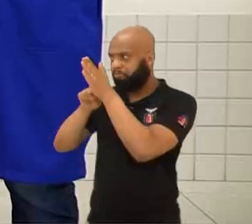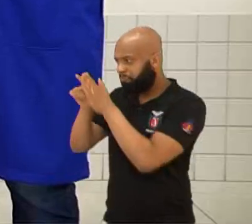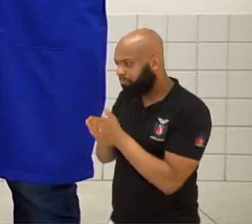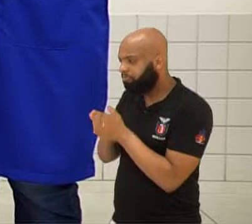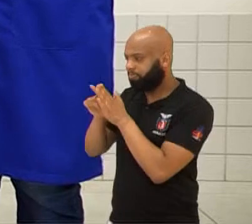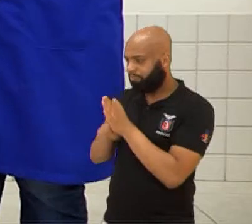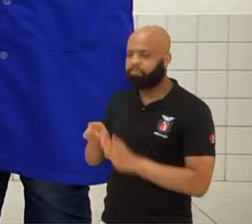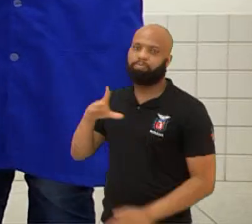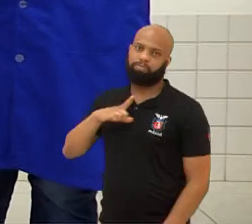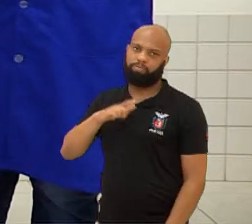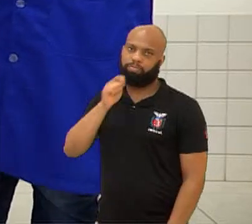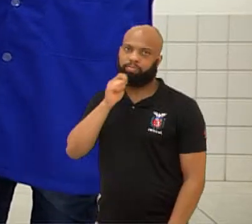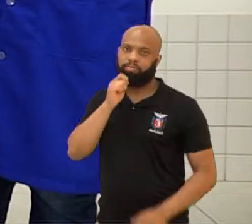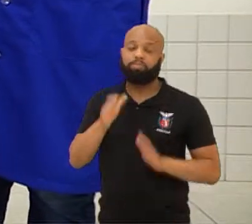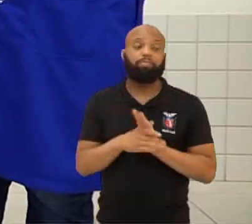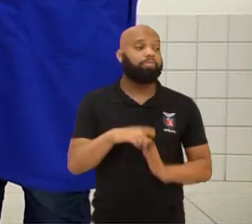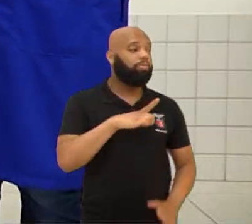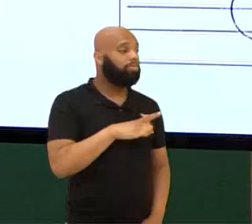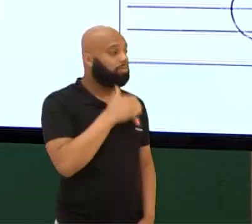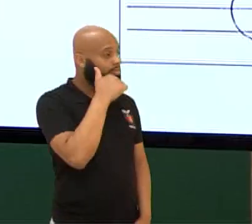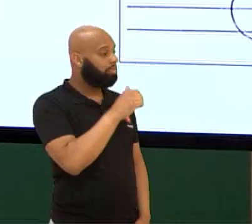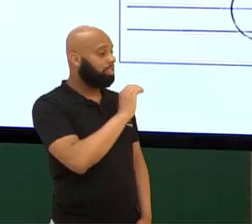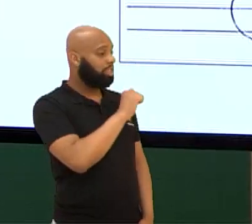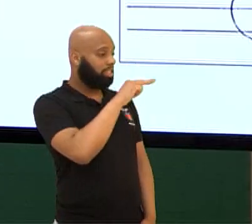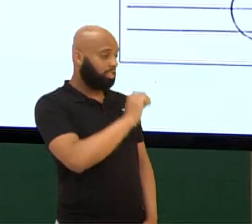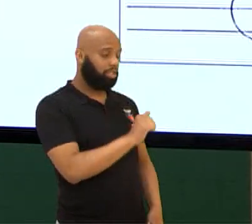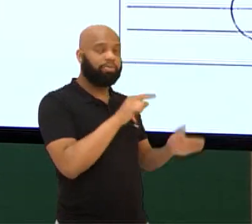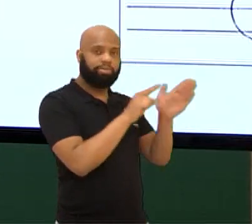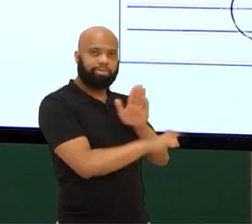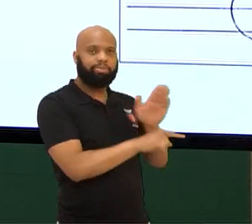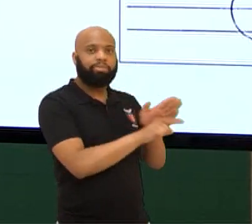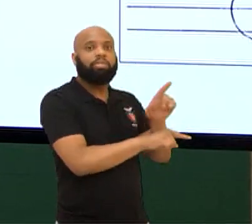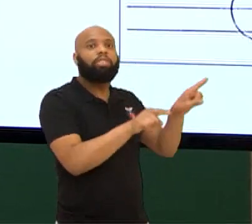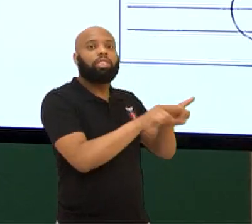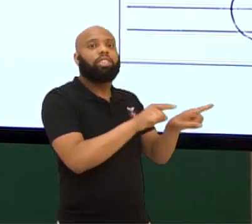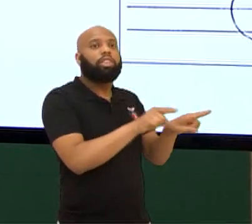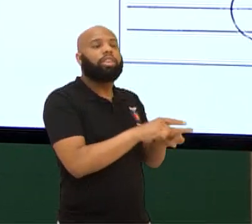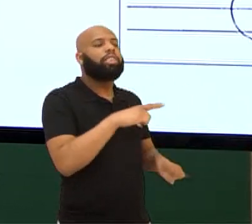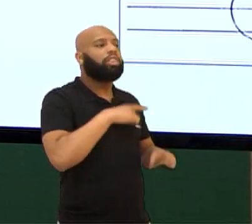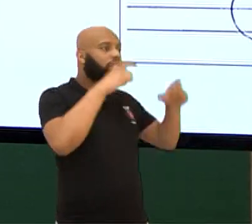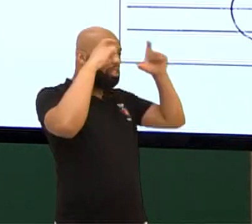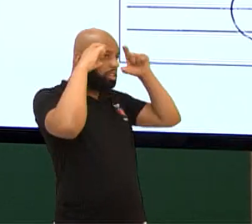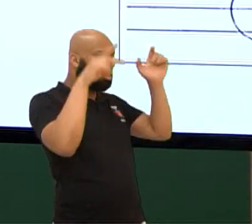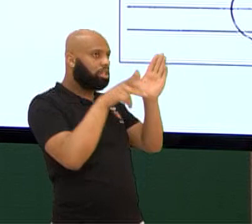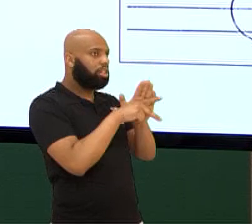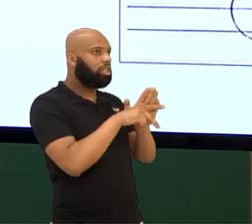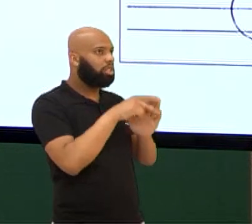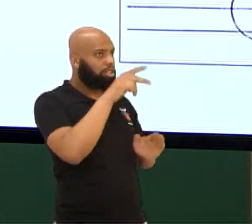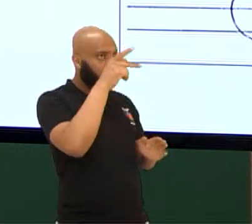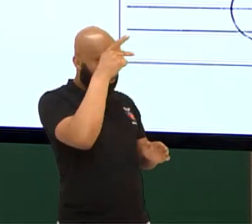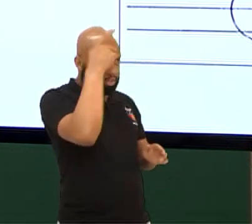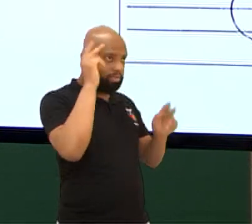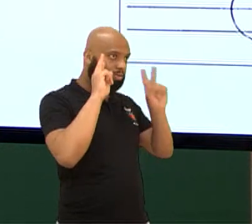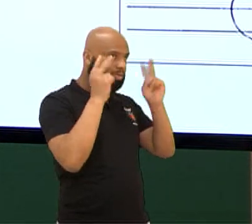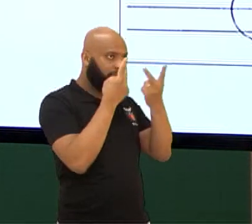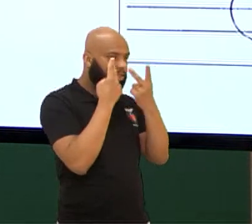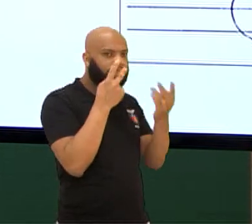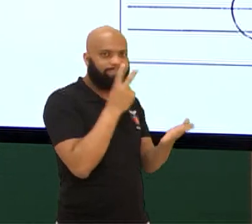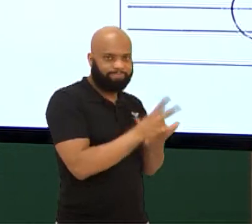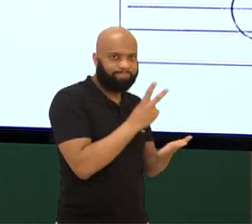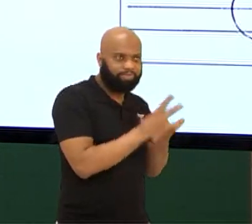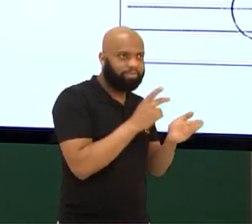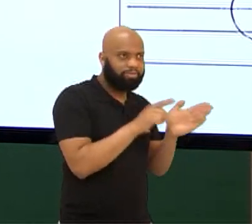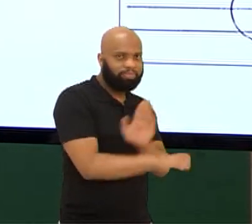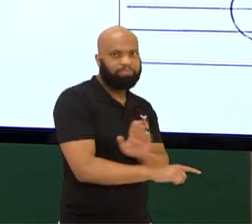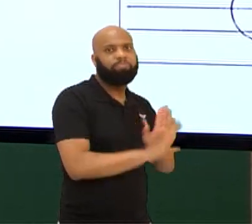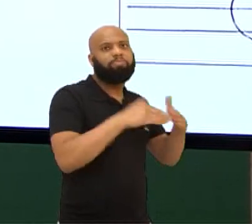né? Sim. Ana Souza, Batista, e os óculos para daltônicos realmente funcionam? Então, é a mesma pergunta, na verdade,